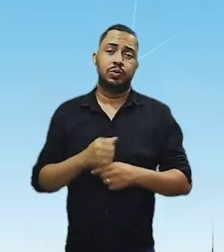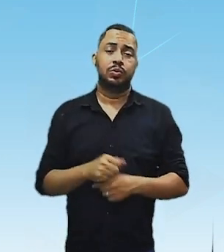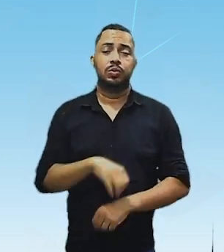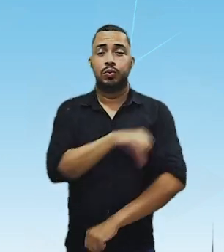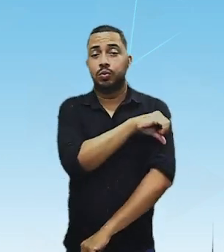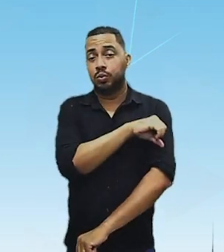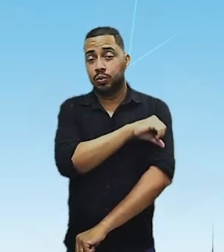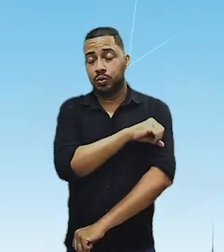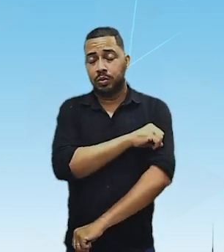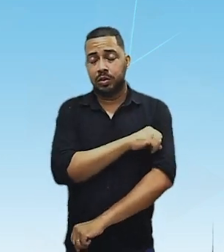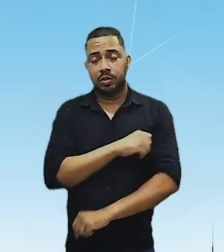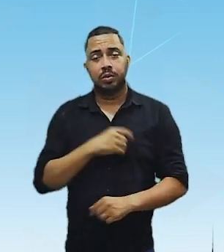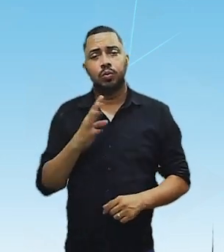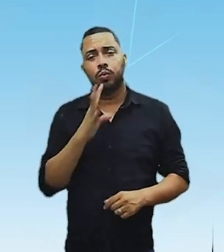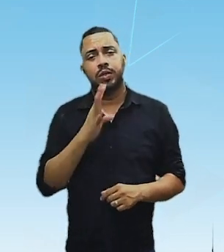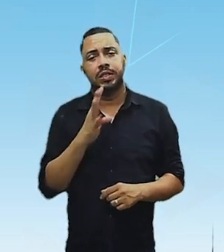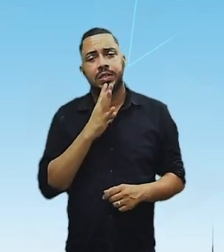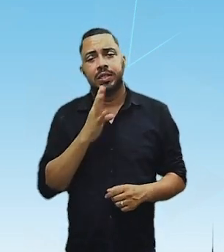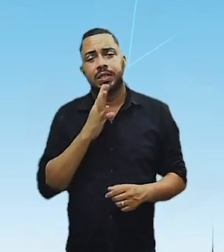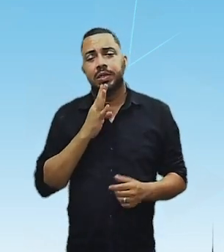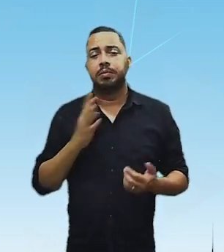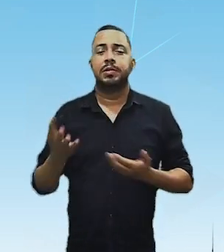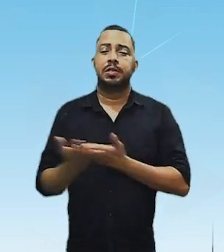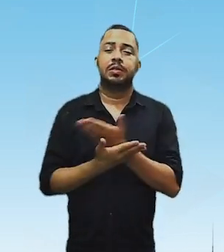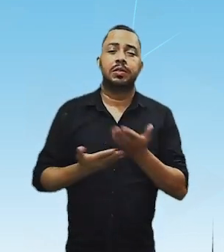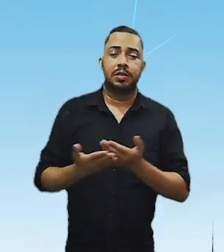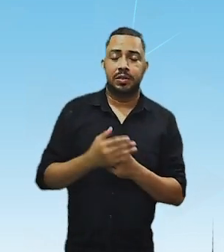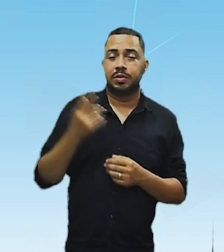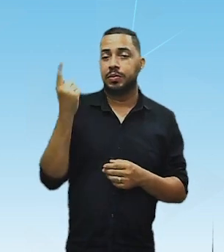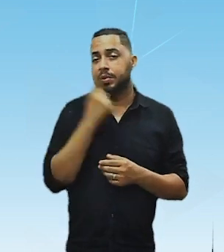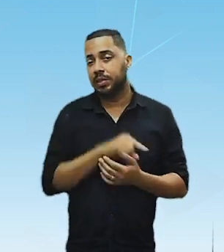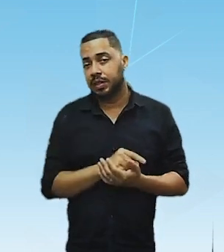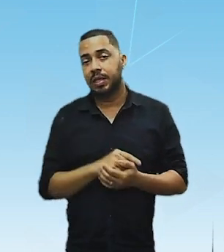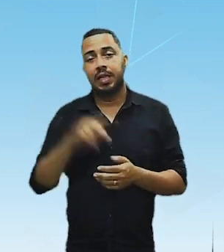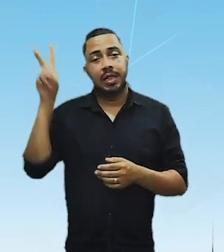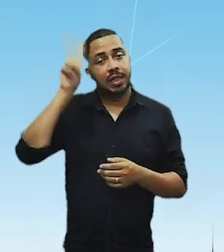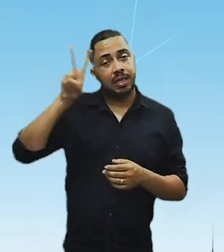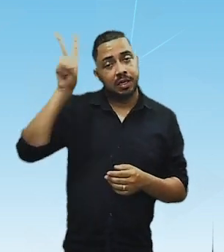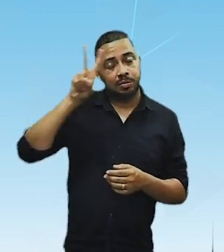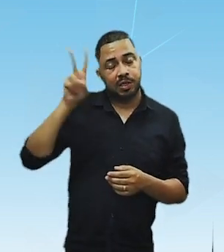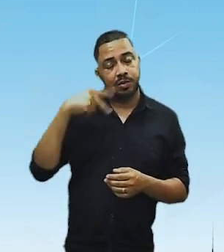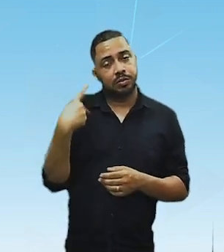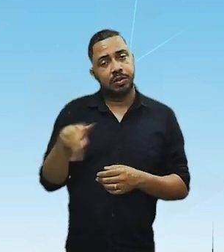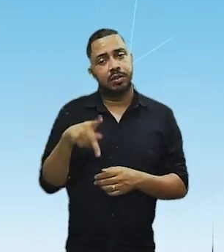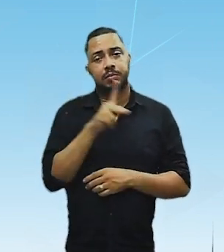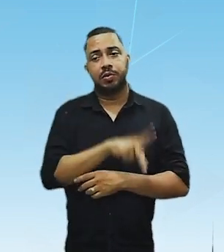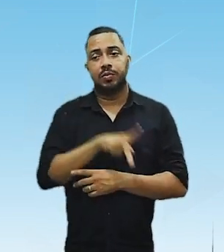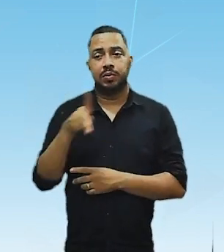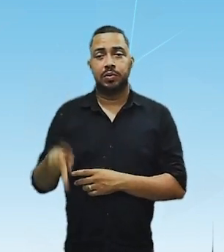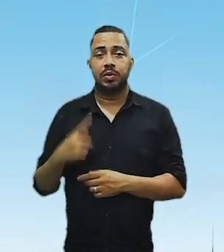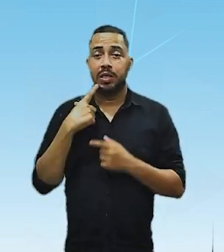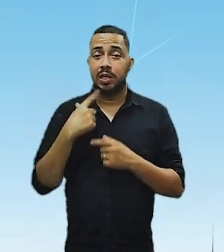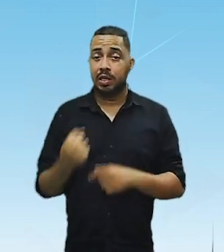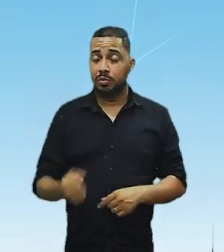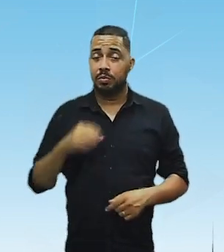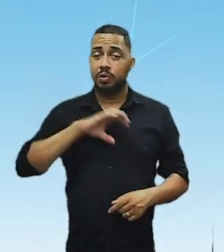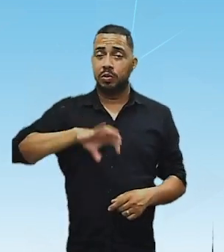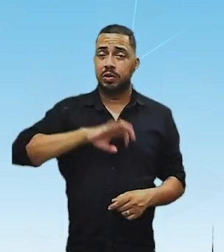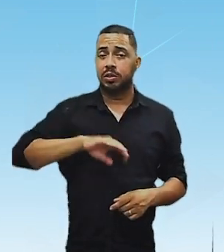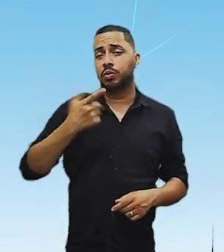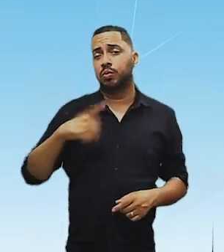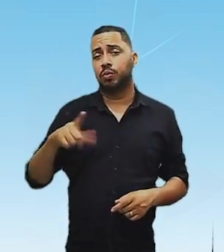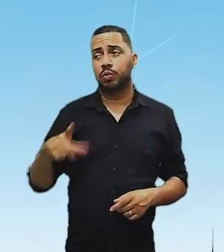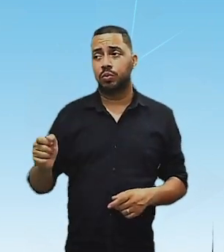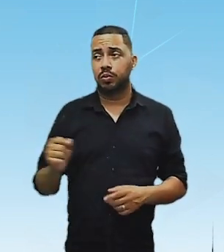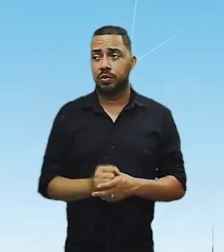estado, conhecer, persuadir, convencer. Lembrar que o seu professor de língua portuguesa e de outros